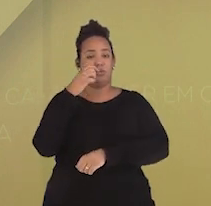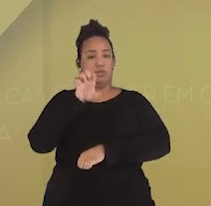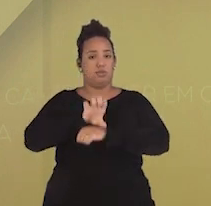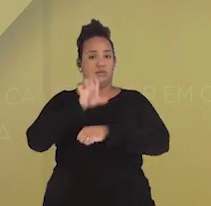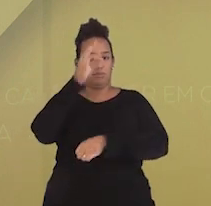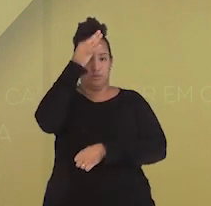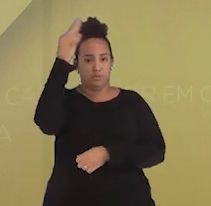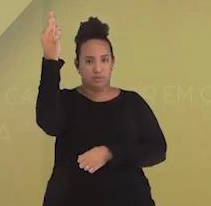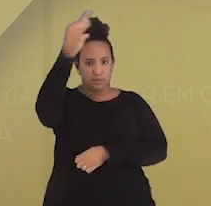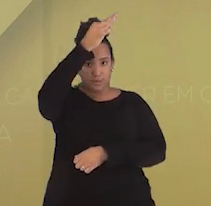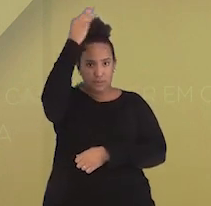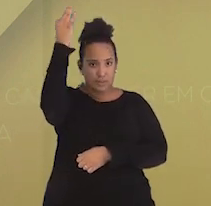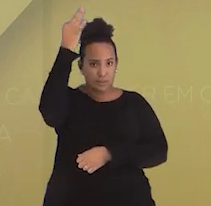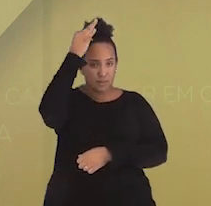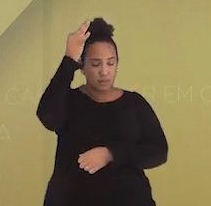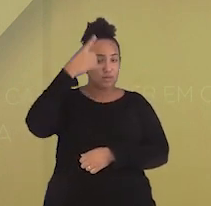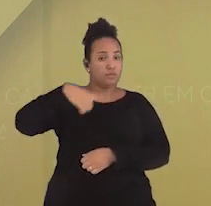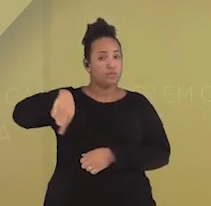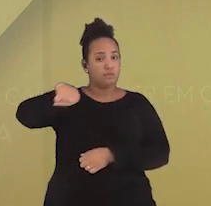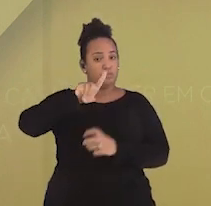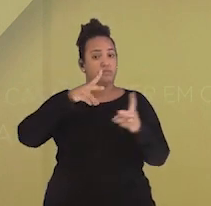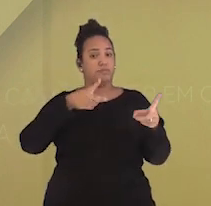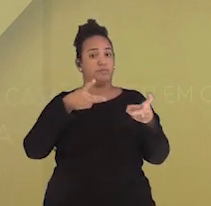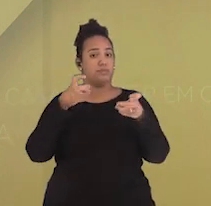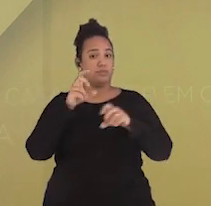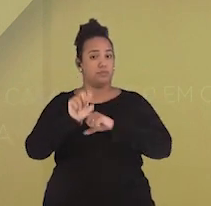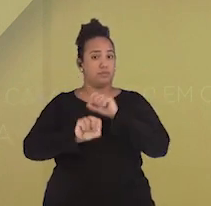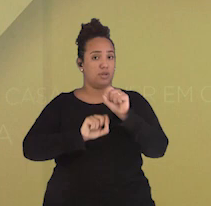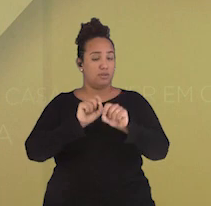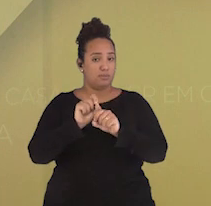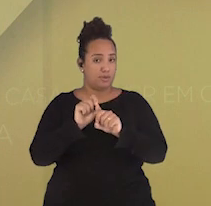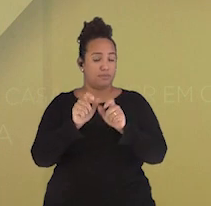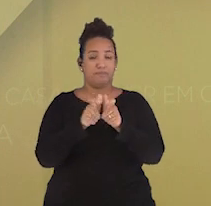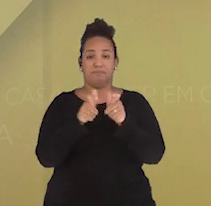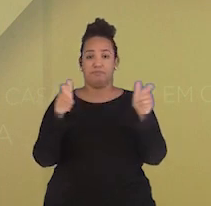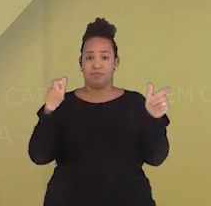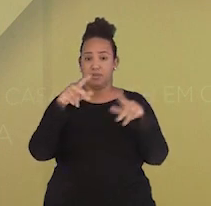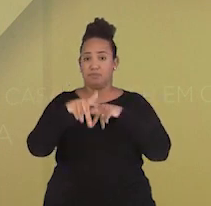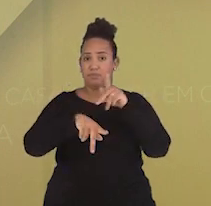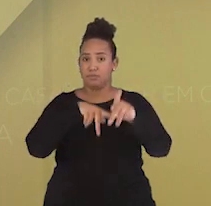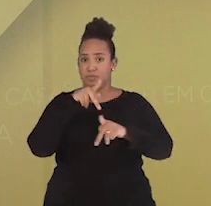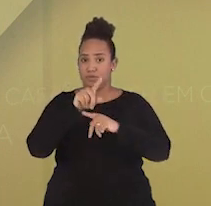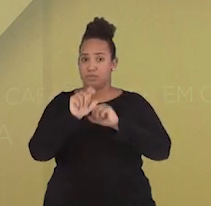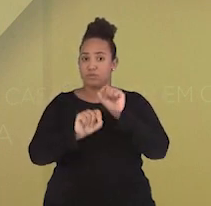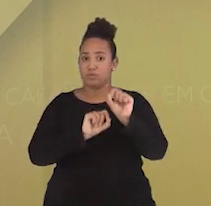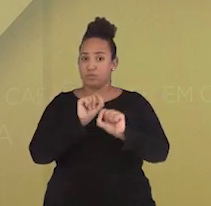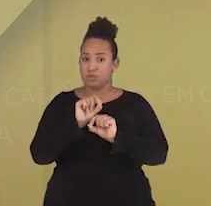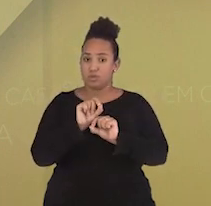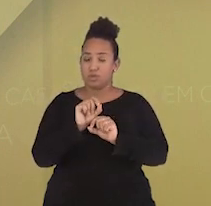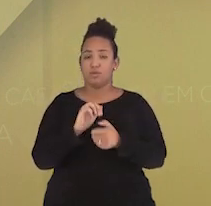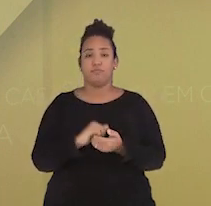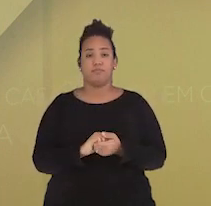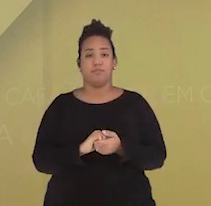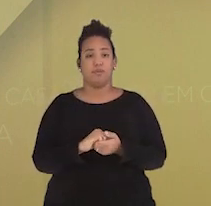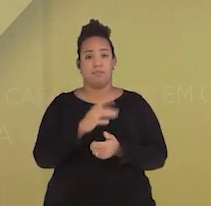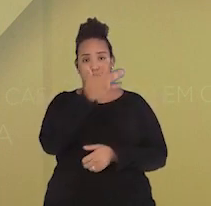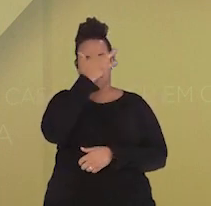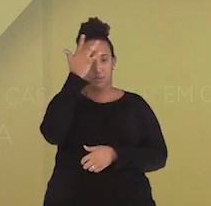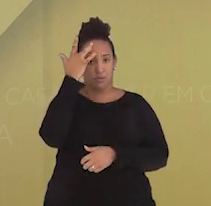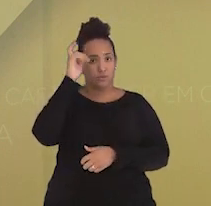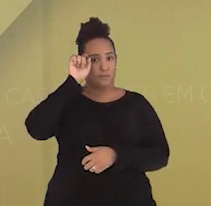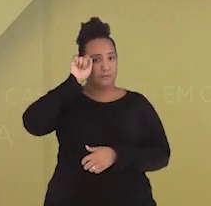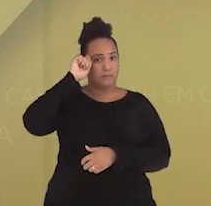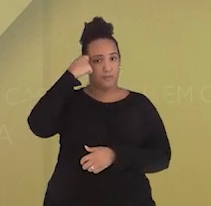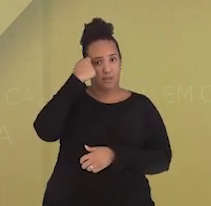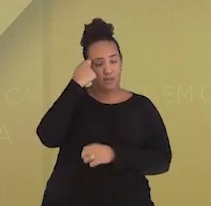olha, nós identificamos que a maior parte da nossa população é formada por pretos e